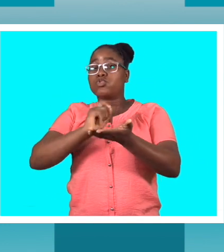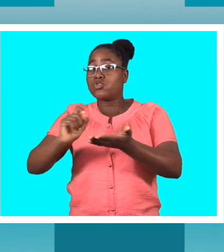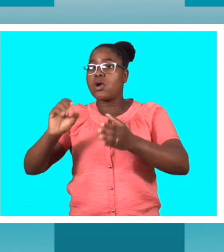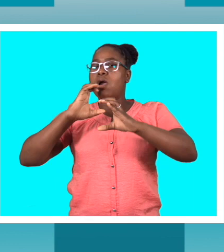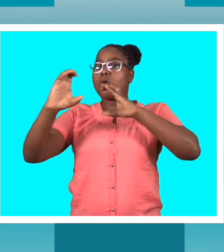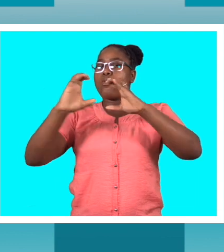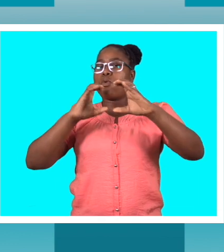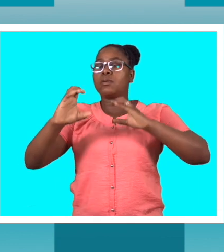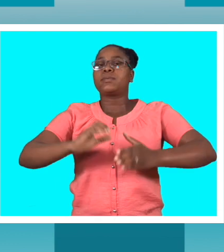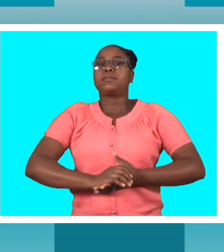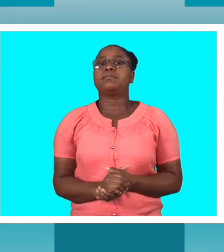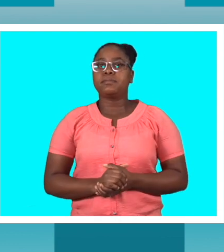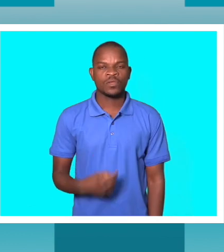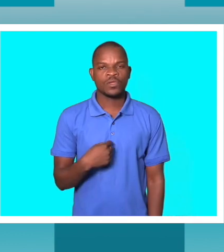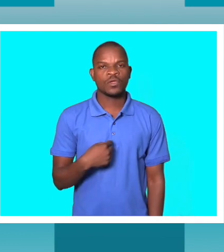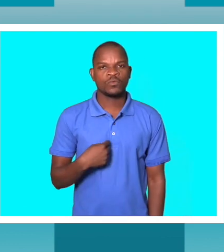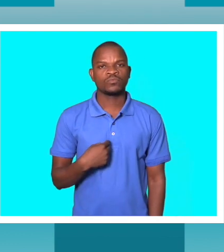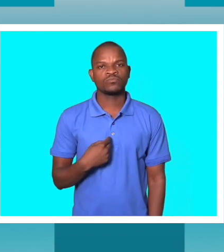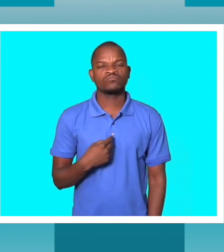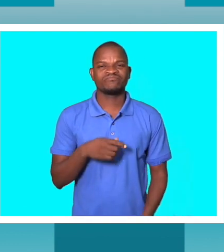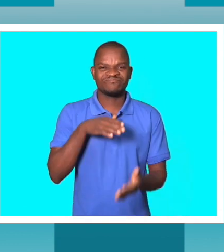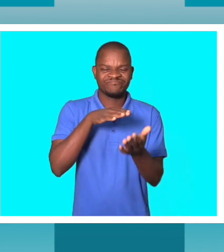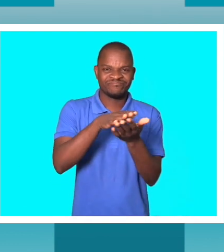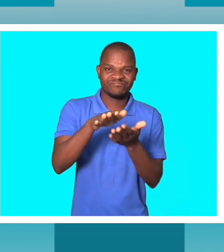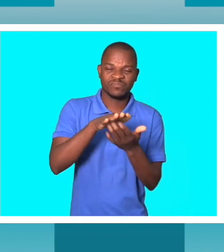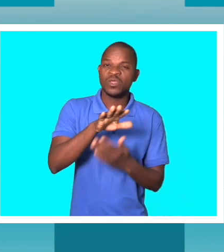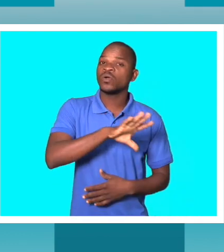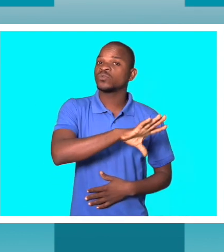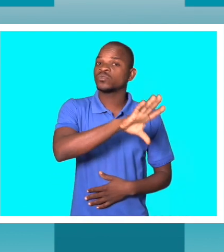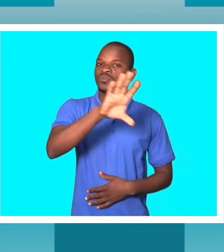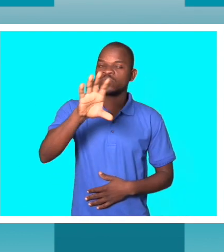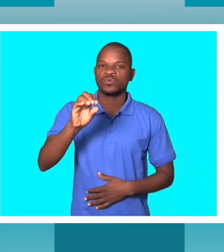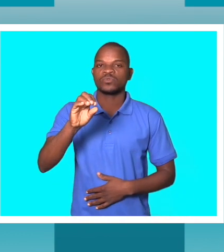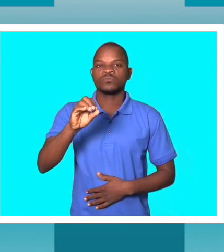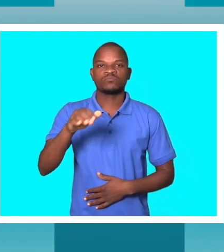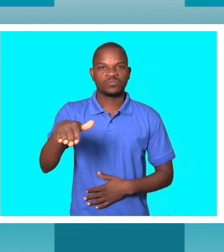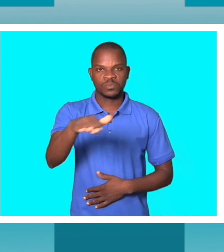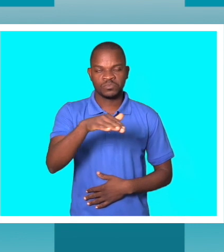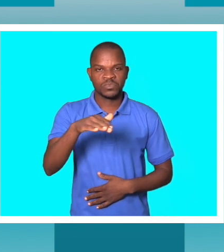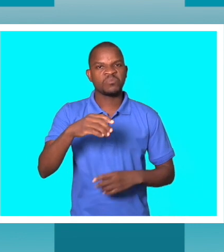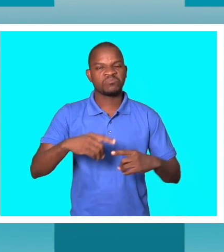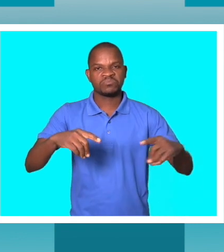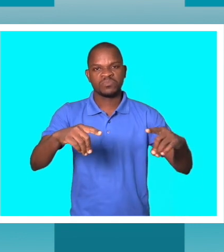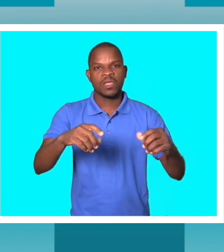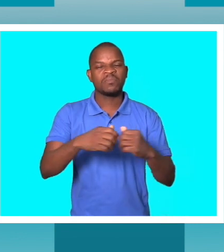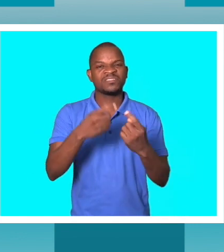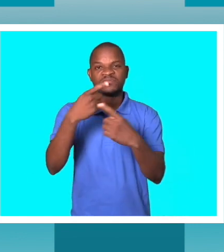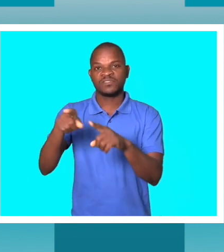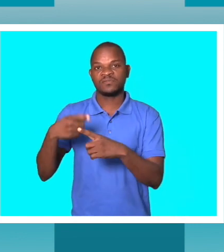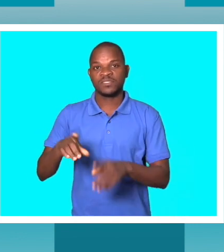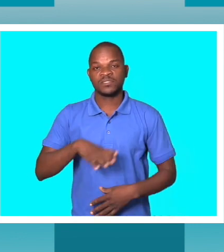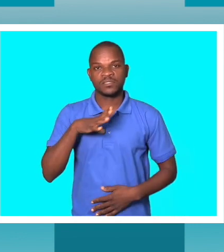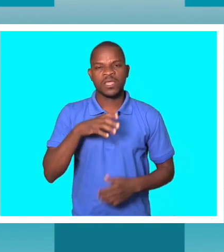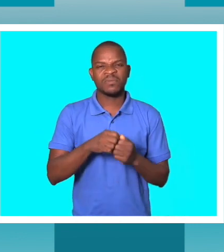comunidade. Eu falo com toda a comunidade, com toda a faixa etária, mas tenho